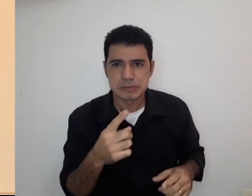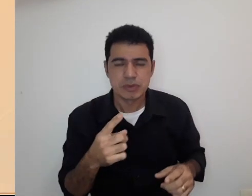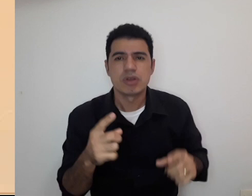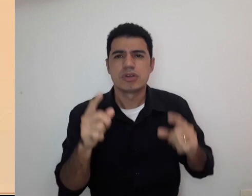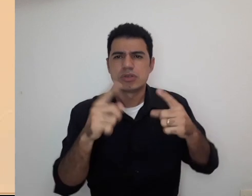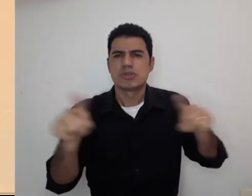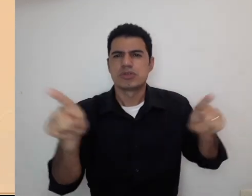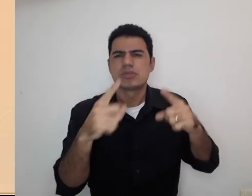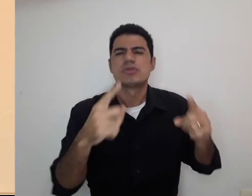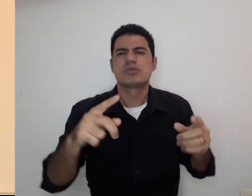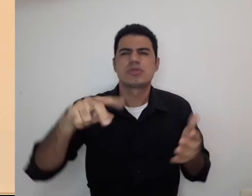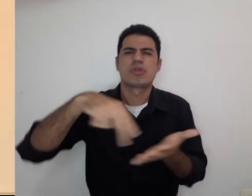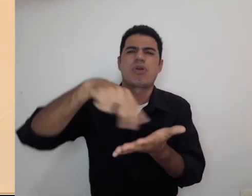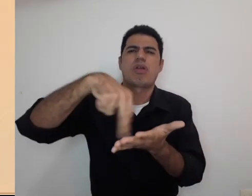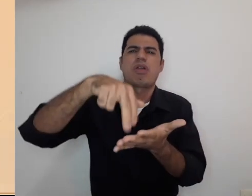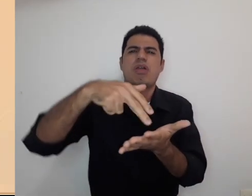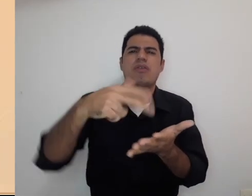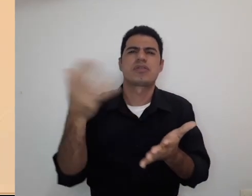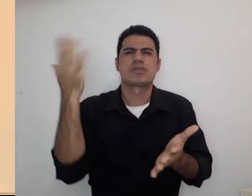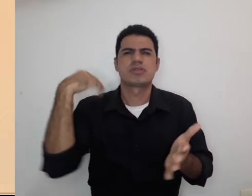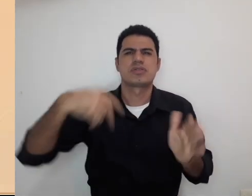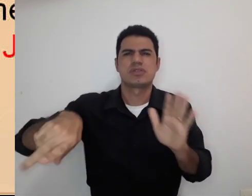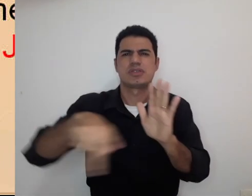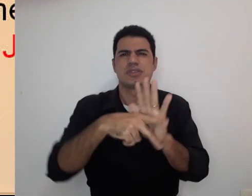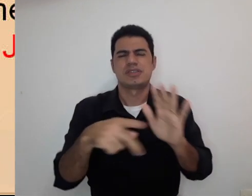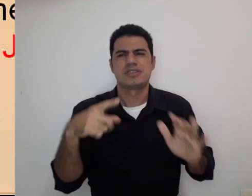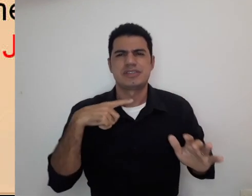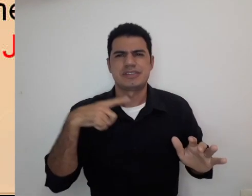São João Batista, o começo do hino.